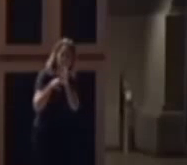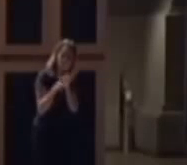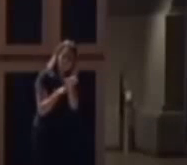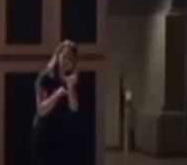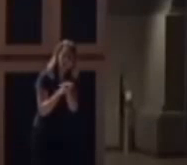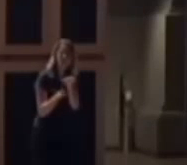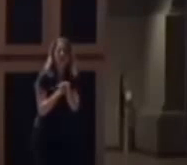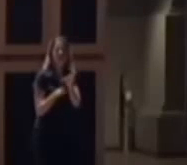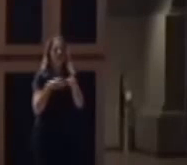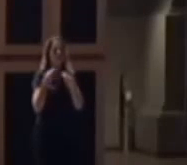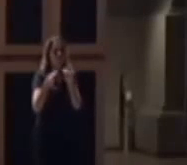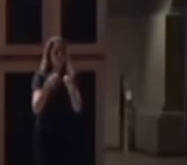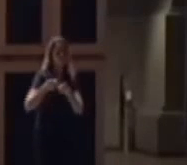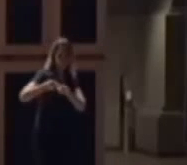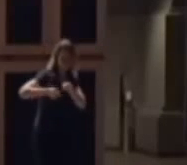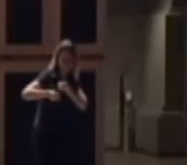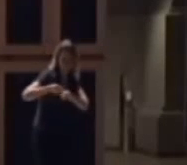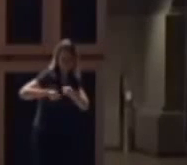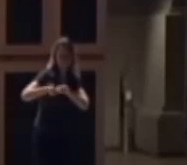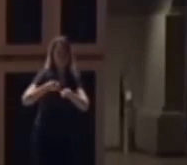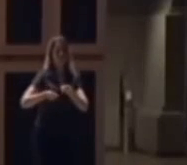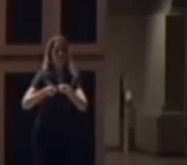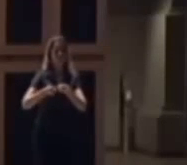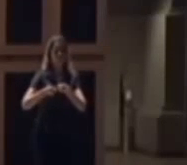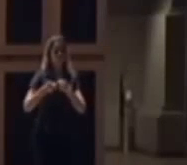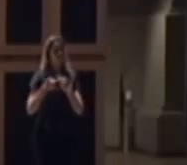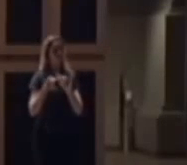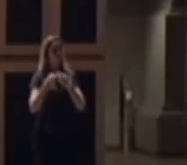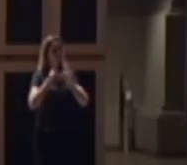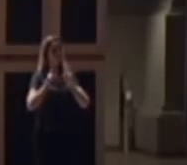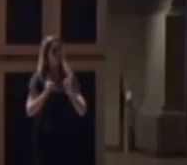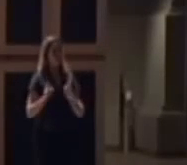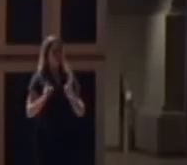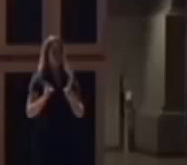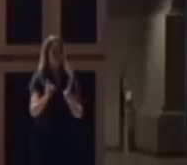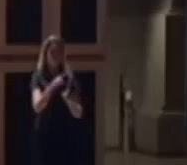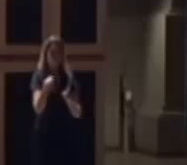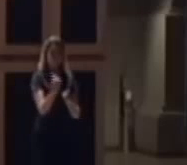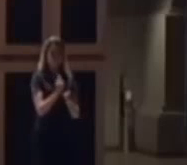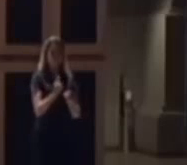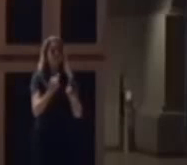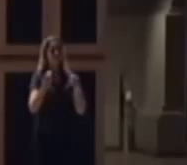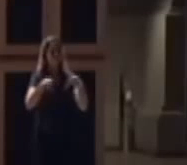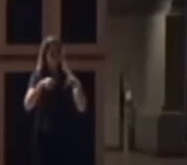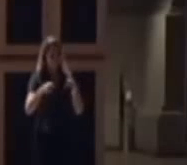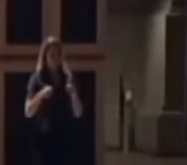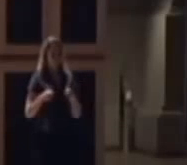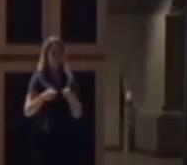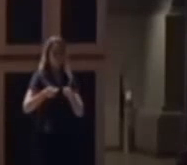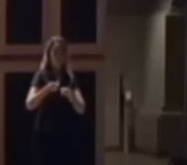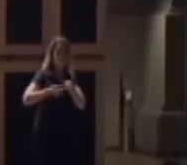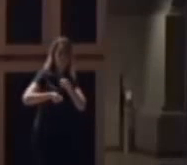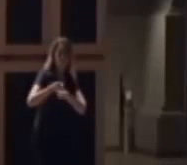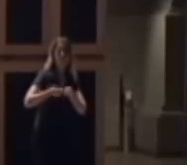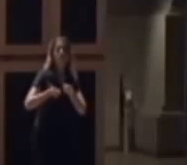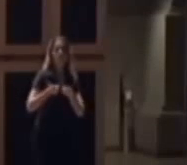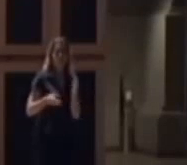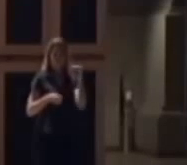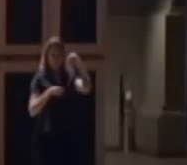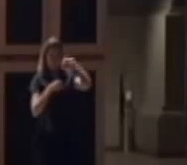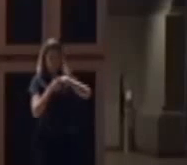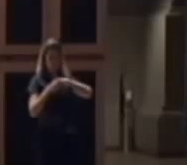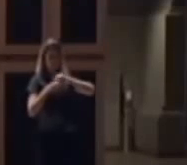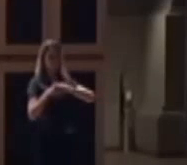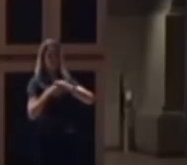elaboração, monitoramento e acompanhamento. Mas, além disso, nós temos todos os órgãos de controle internos